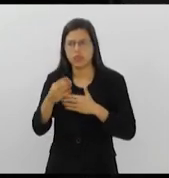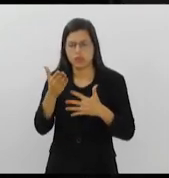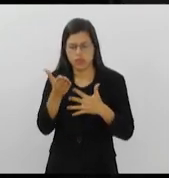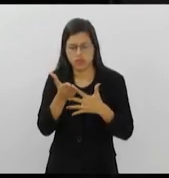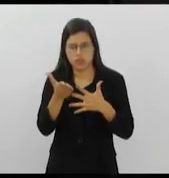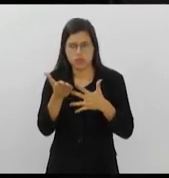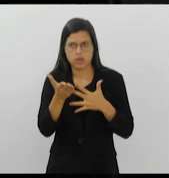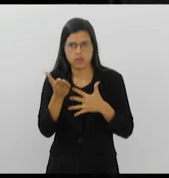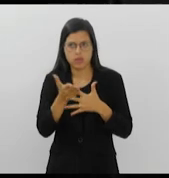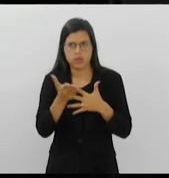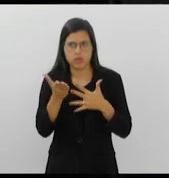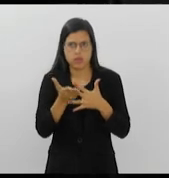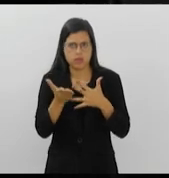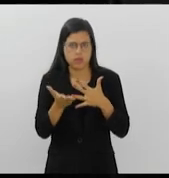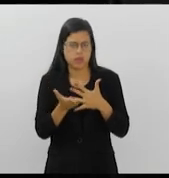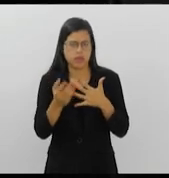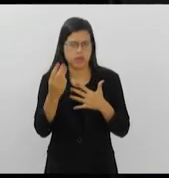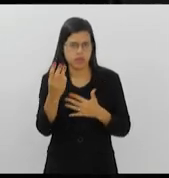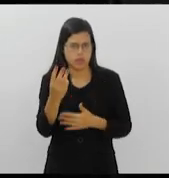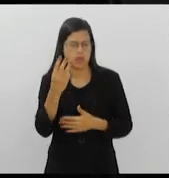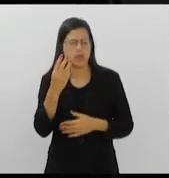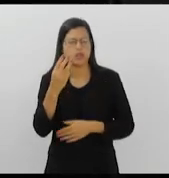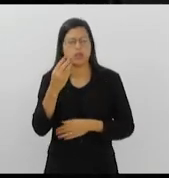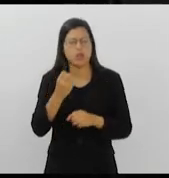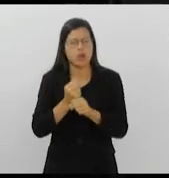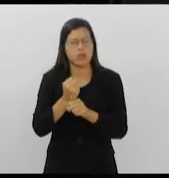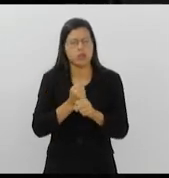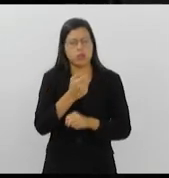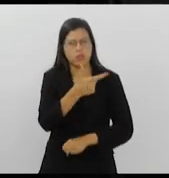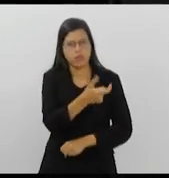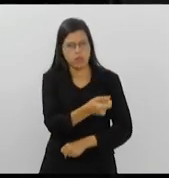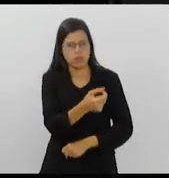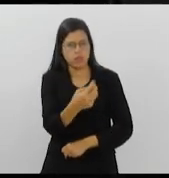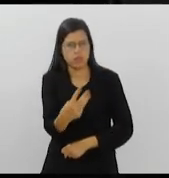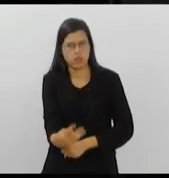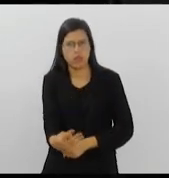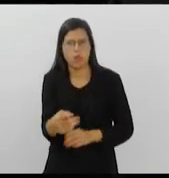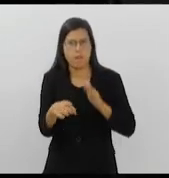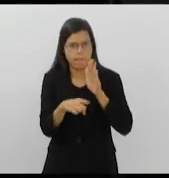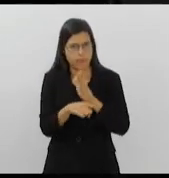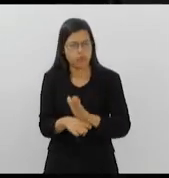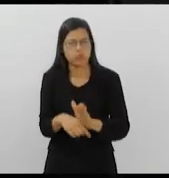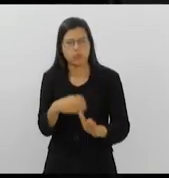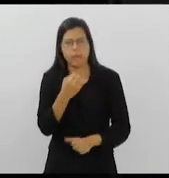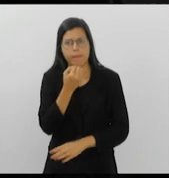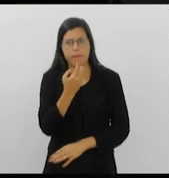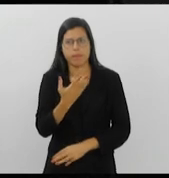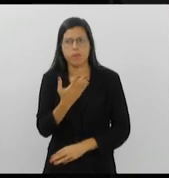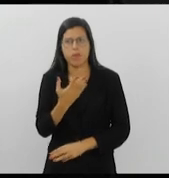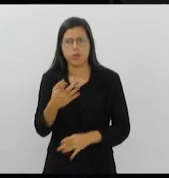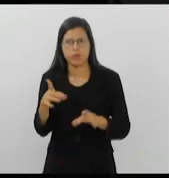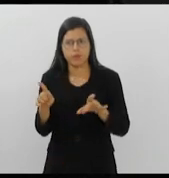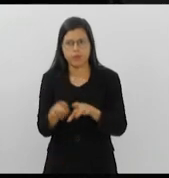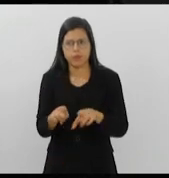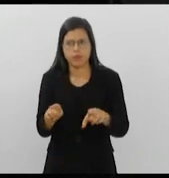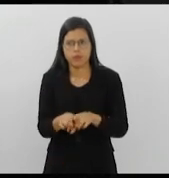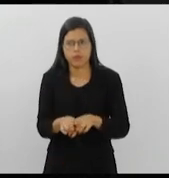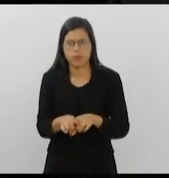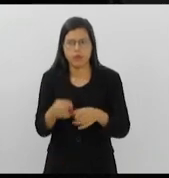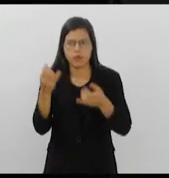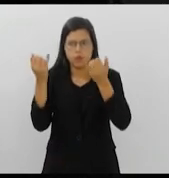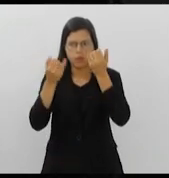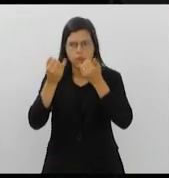parcelas de 2023. Então, é uma ajuda significativa. E também tive a informação